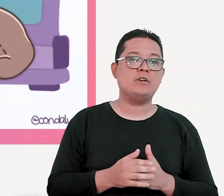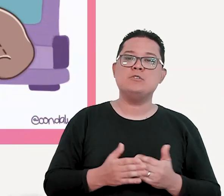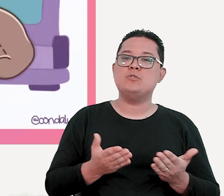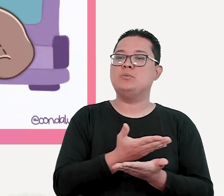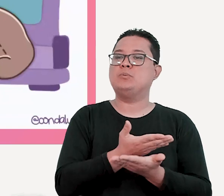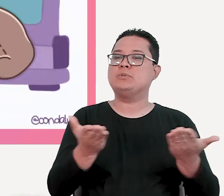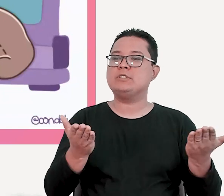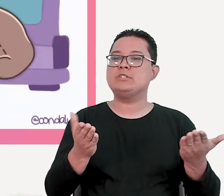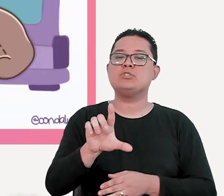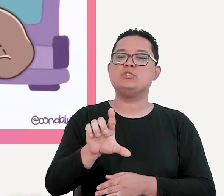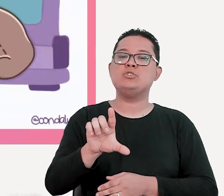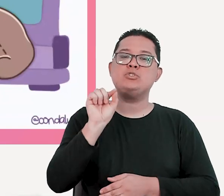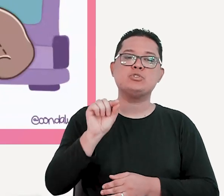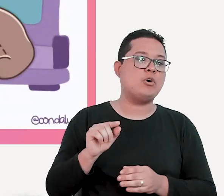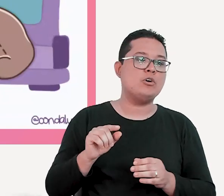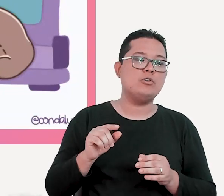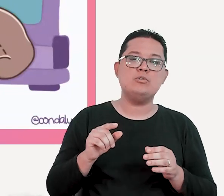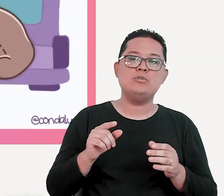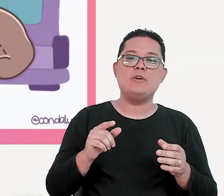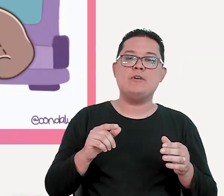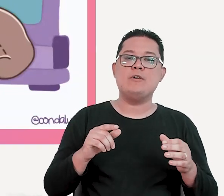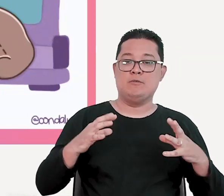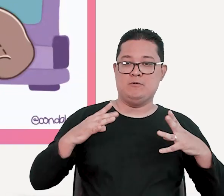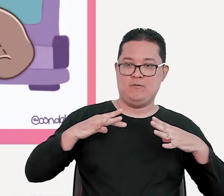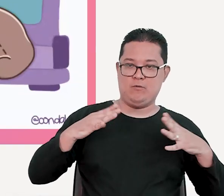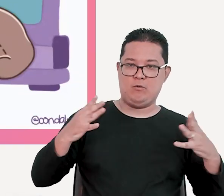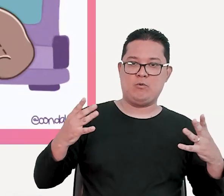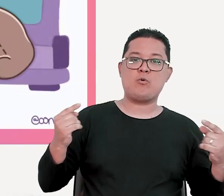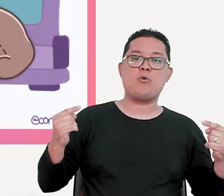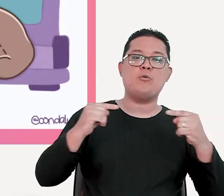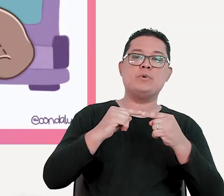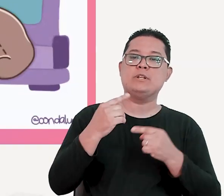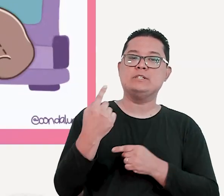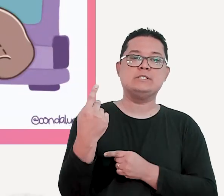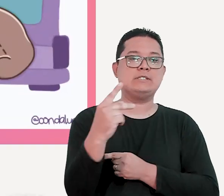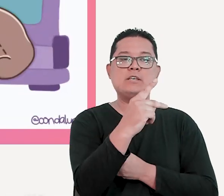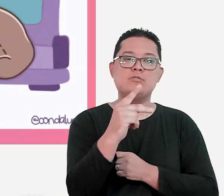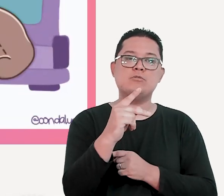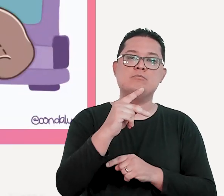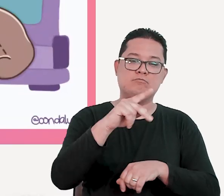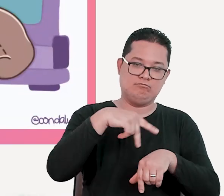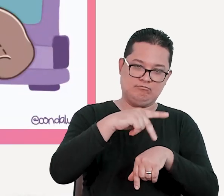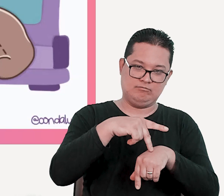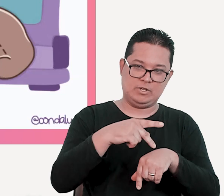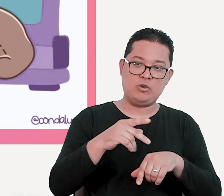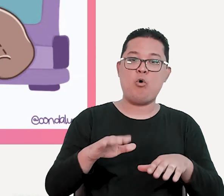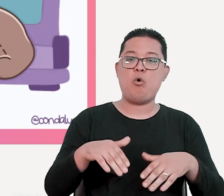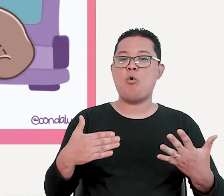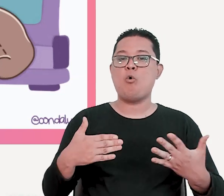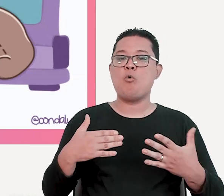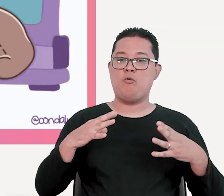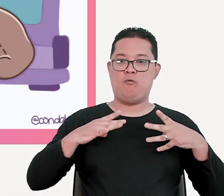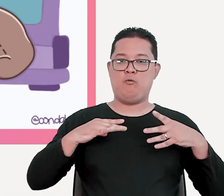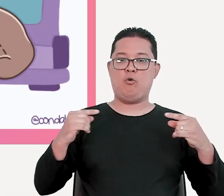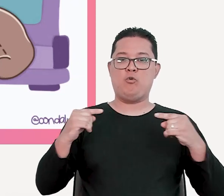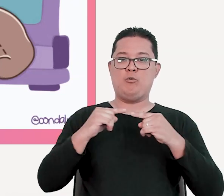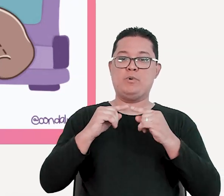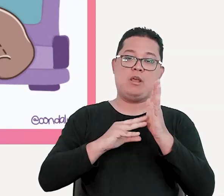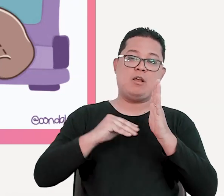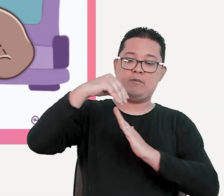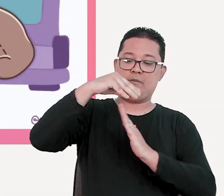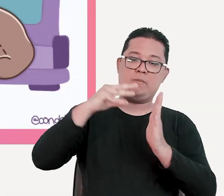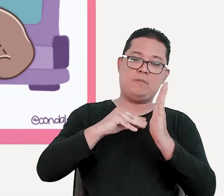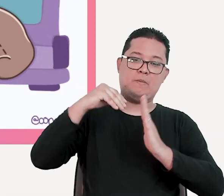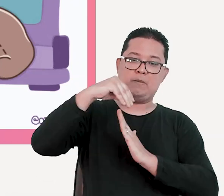de Gibraltar, foi uma coisa que eu propus, porque me interessa isso de viajar e pagar menos. Mas